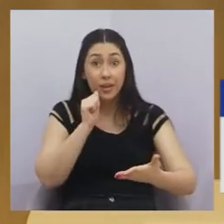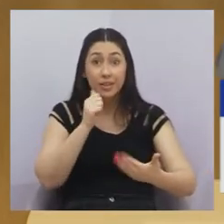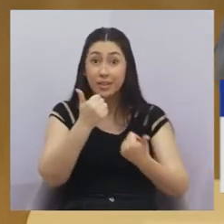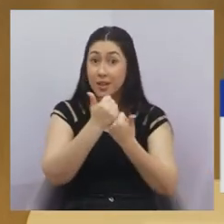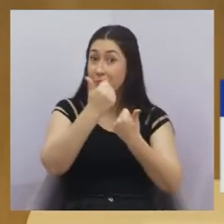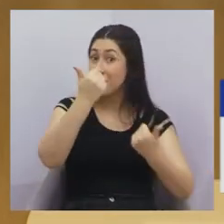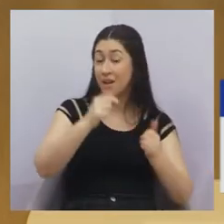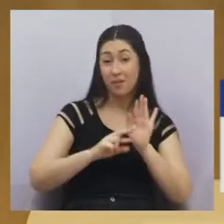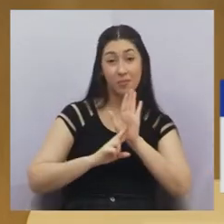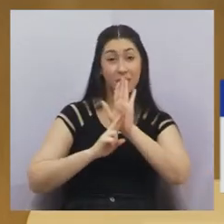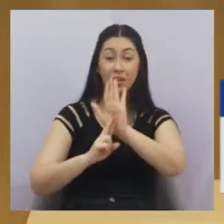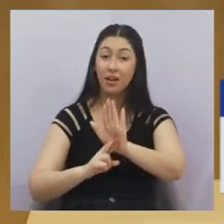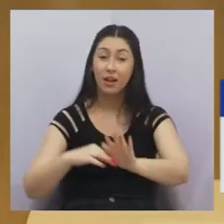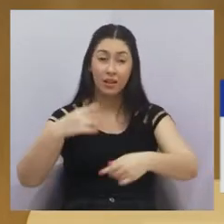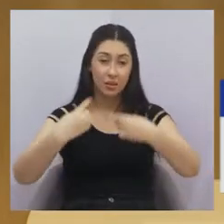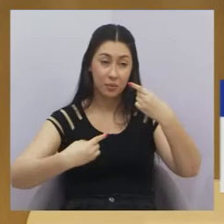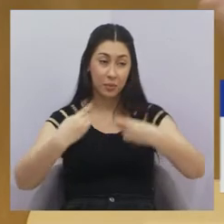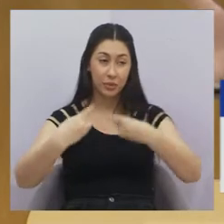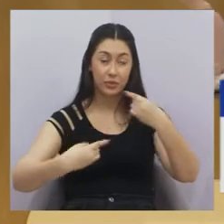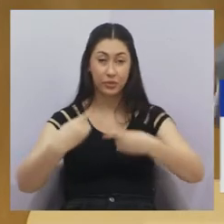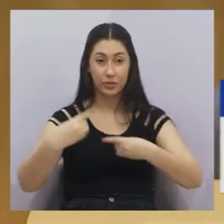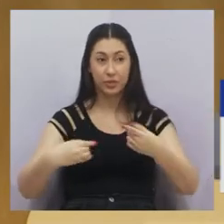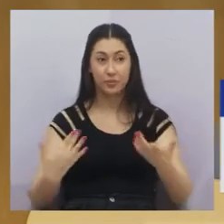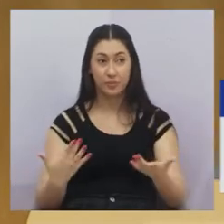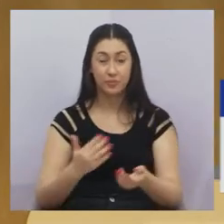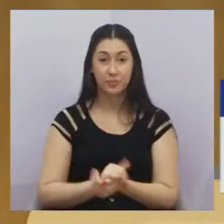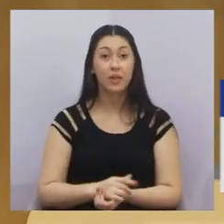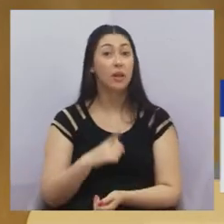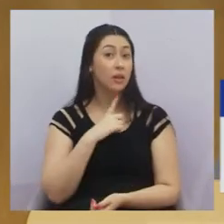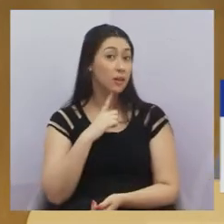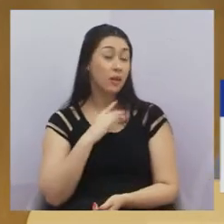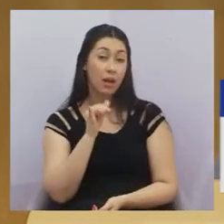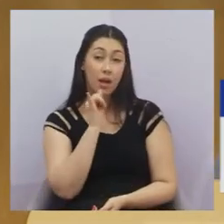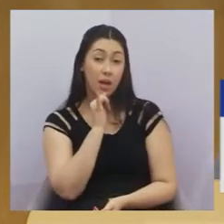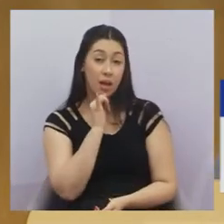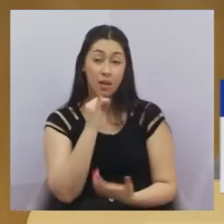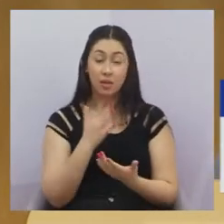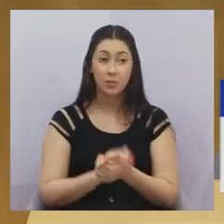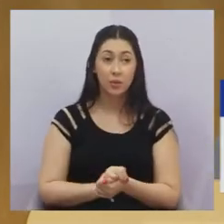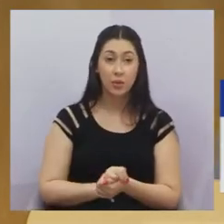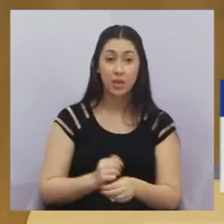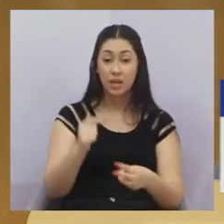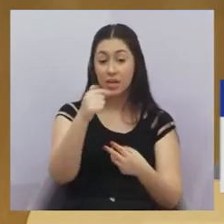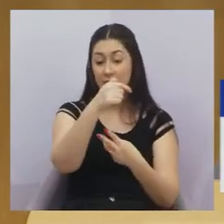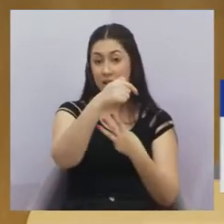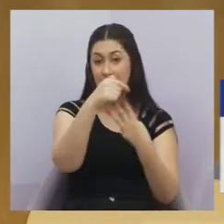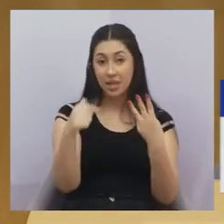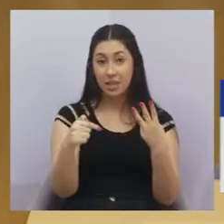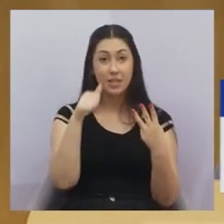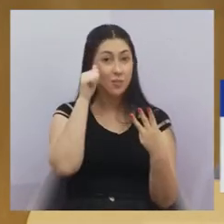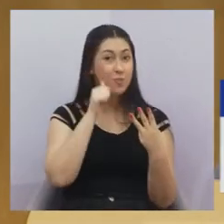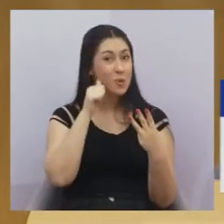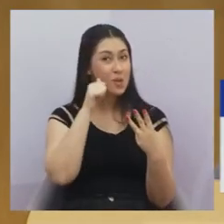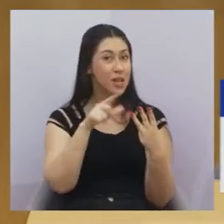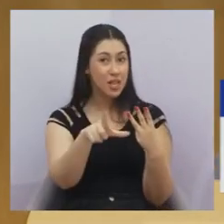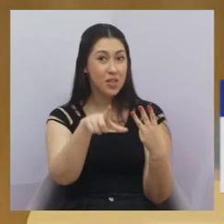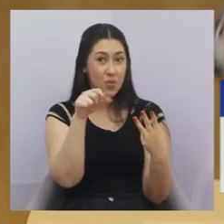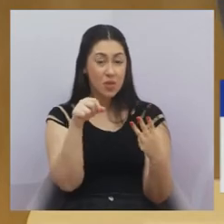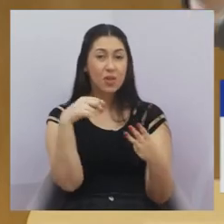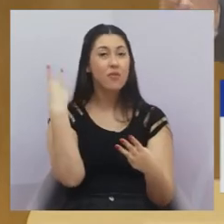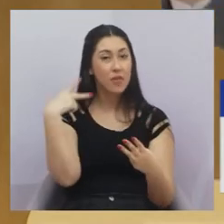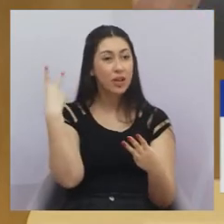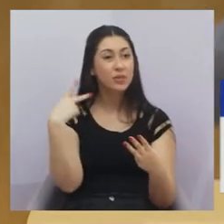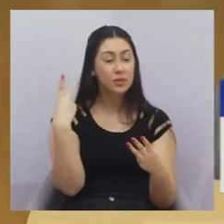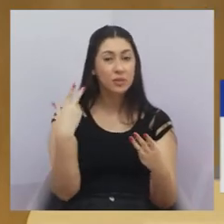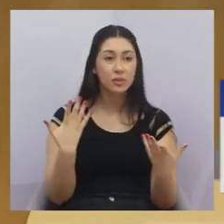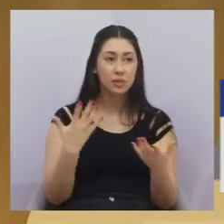subrepresentadas nos espaços políticos. Deu-se exemplo aqui que foram eleitas 3 mulheres na Câmara Municipal, como